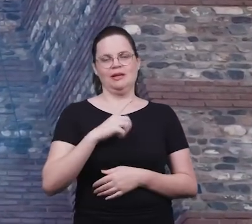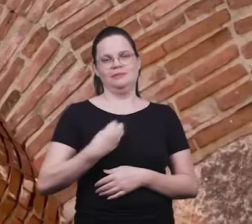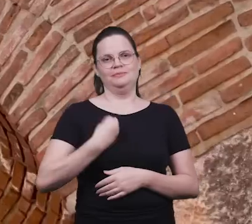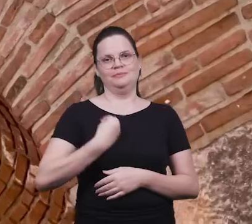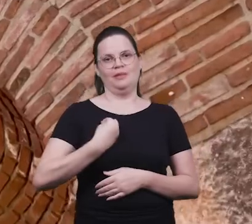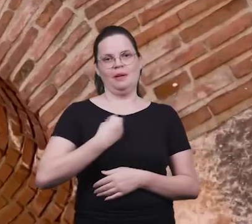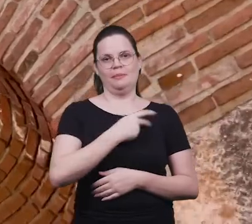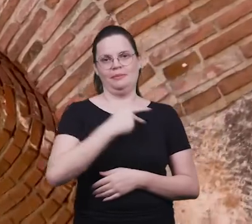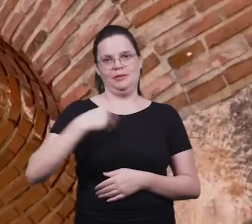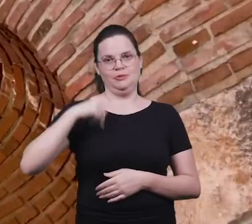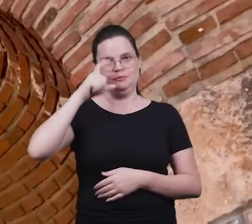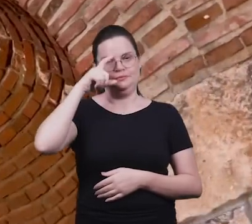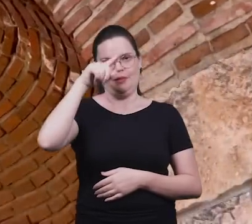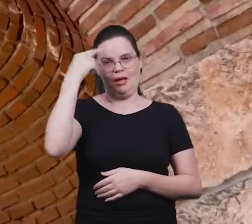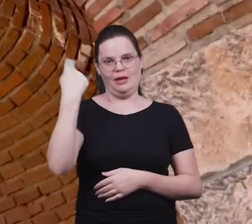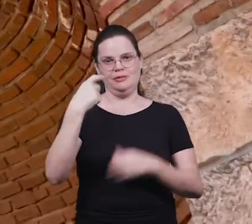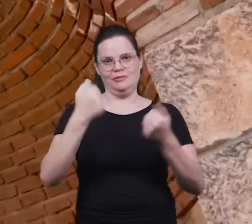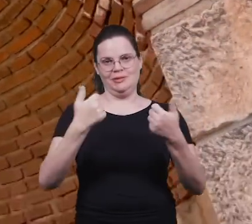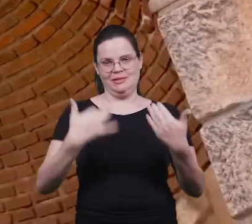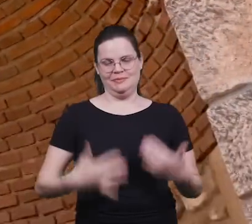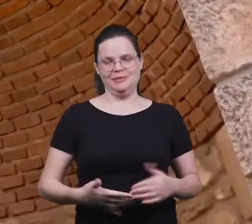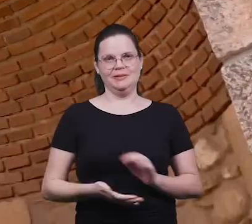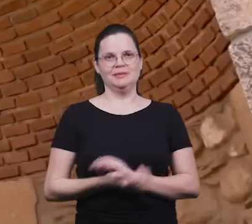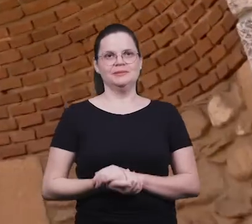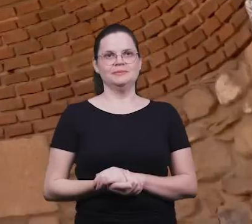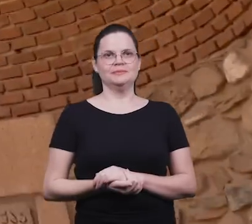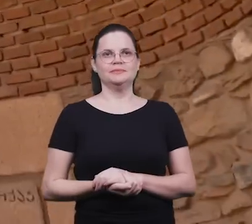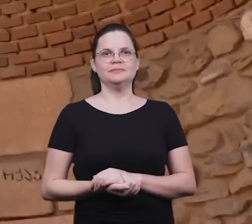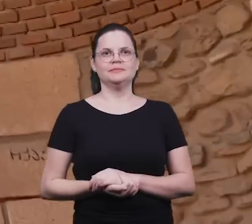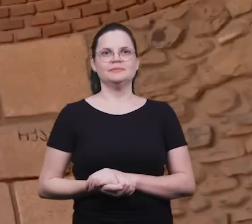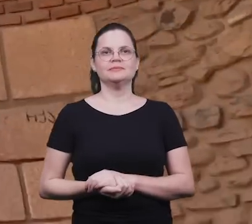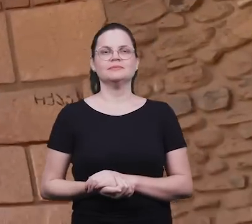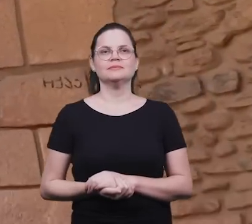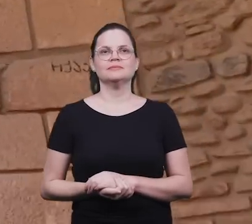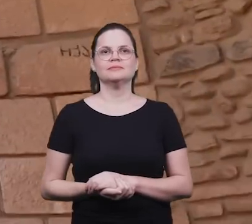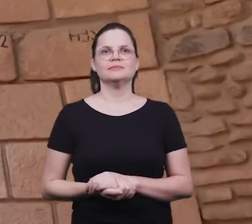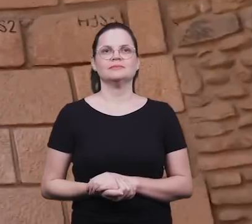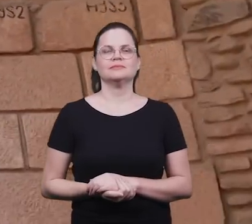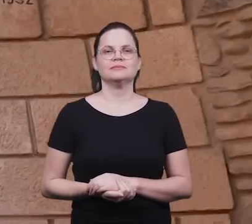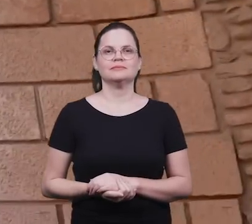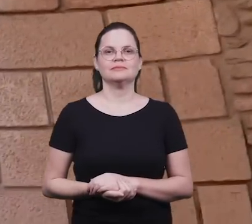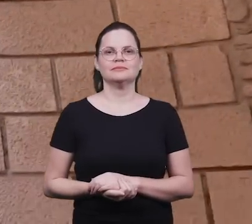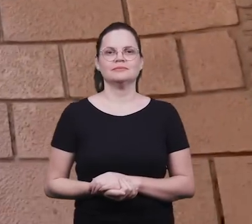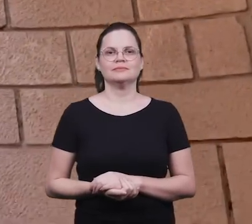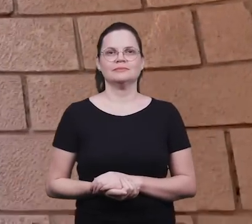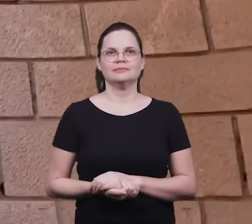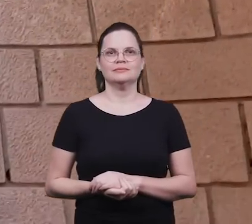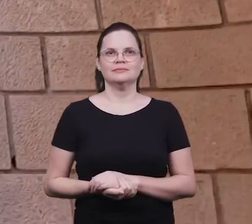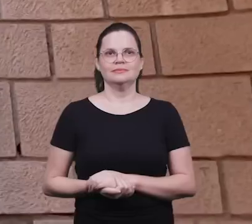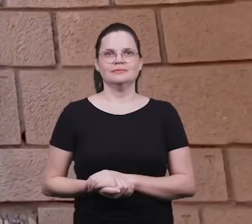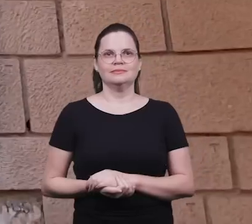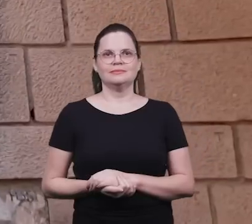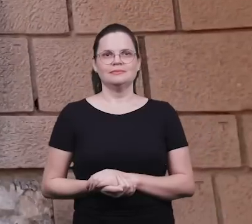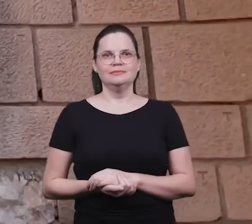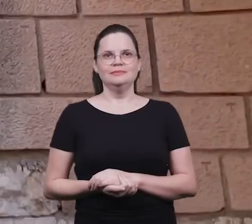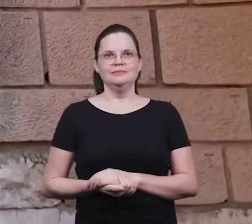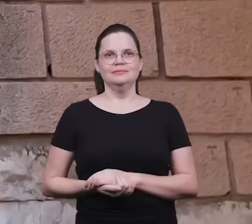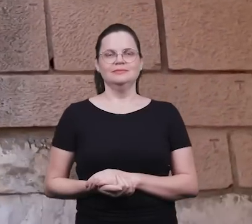pastor Edson faz, porque do ponto de vista da linha do